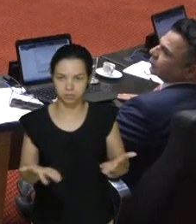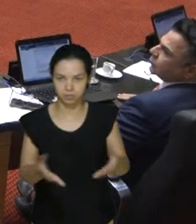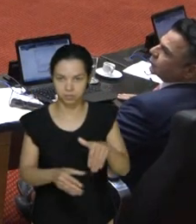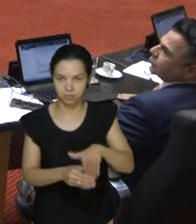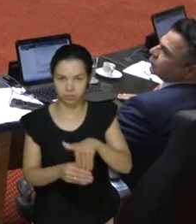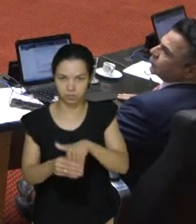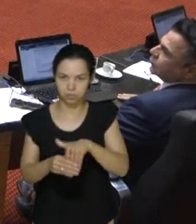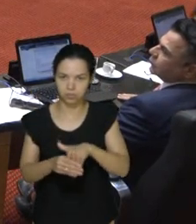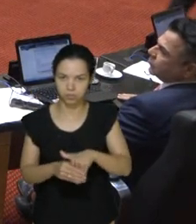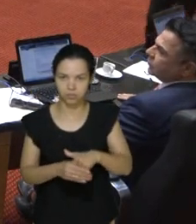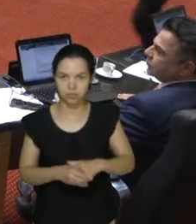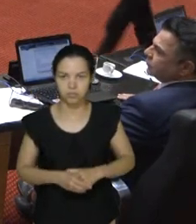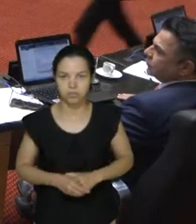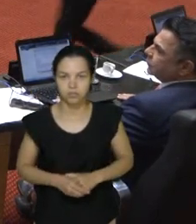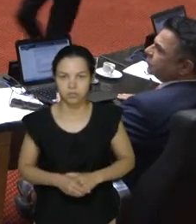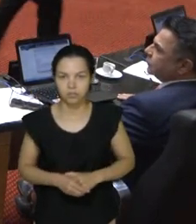votar.